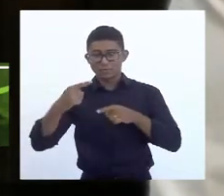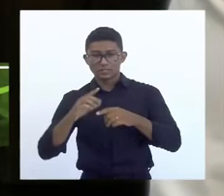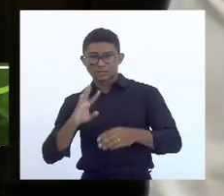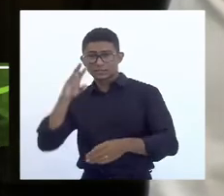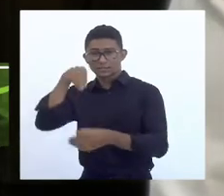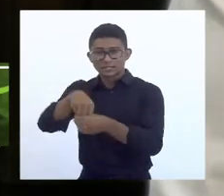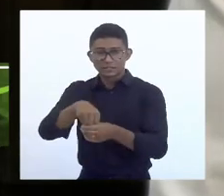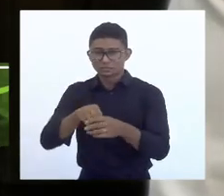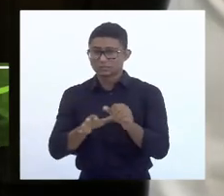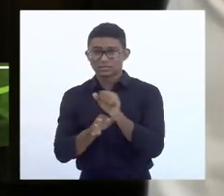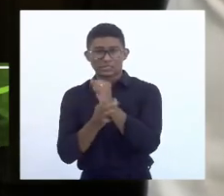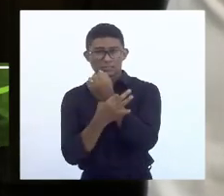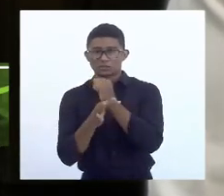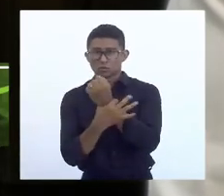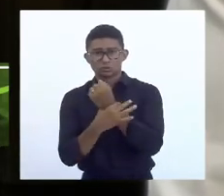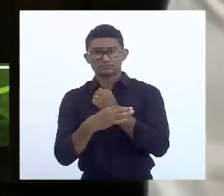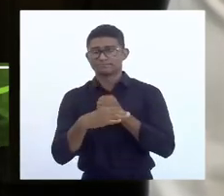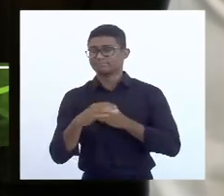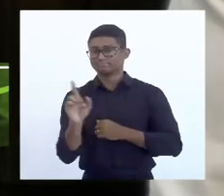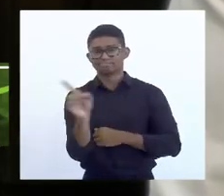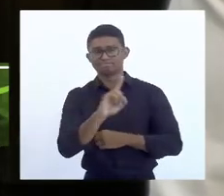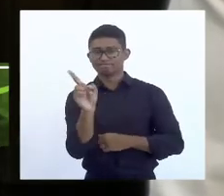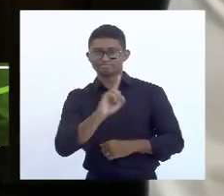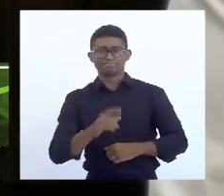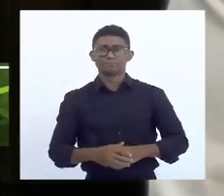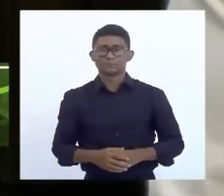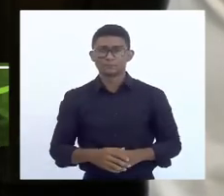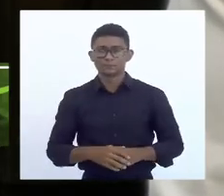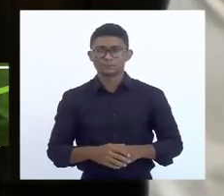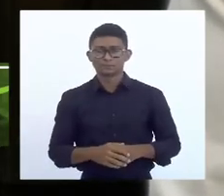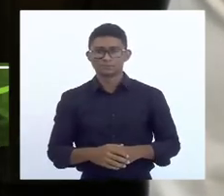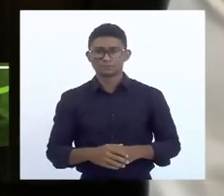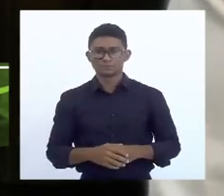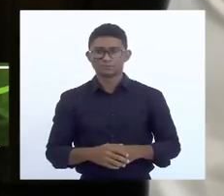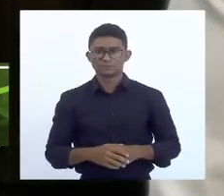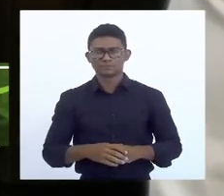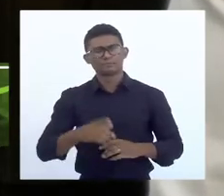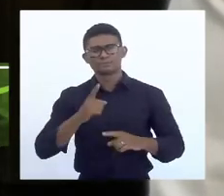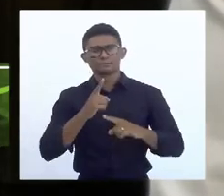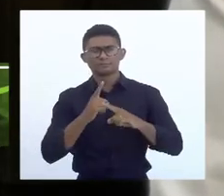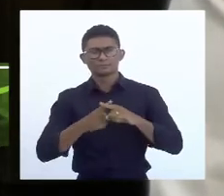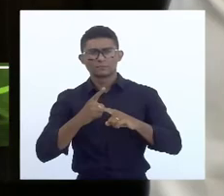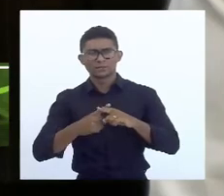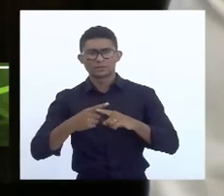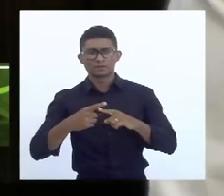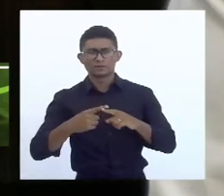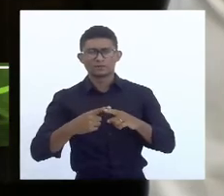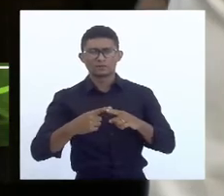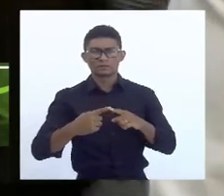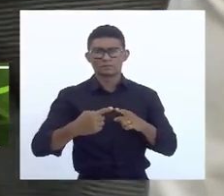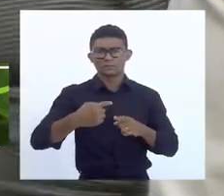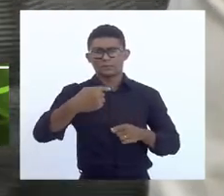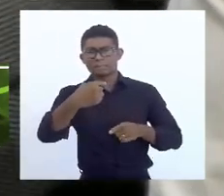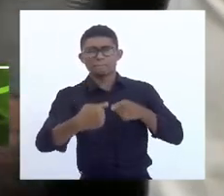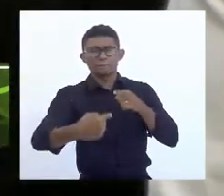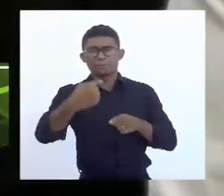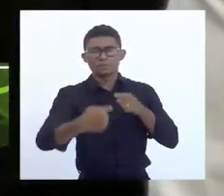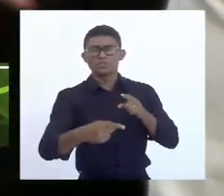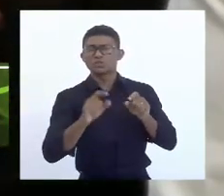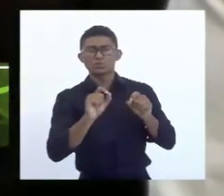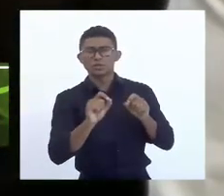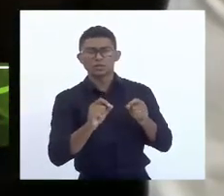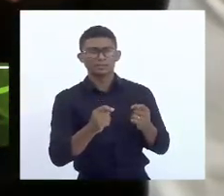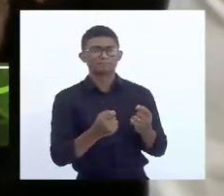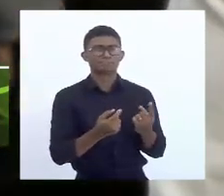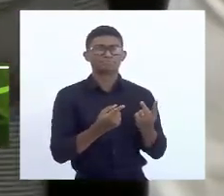seguro. Porque, embora política seja preço do pão, do